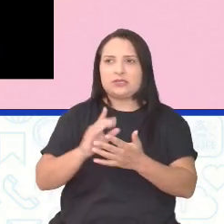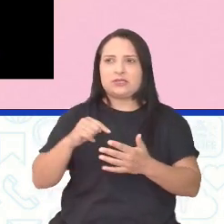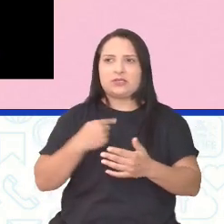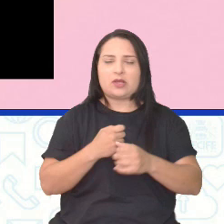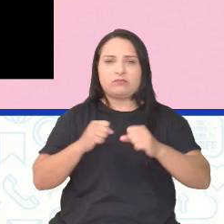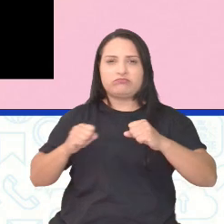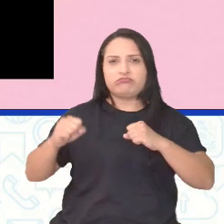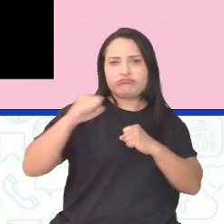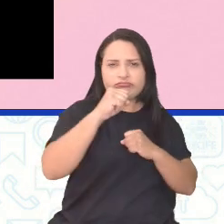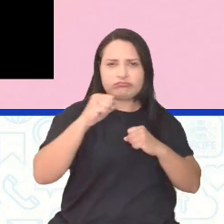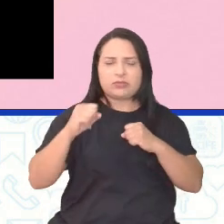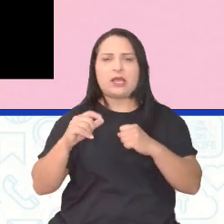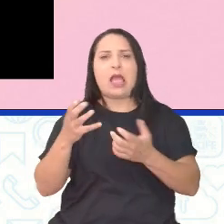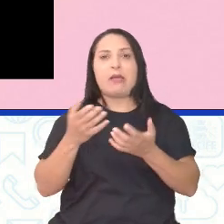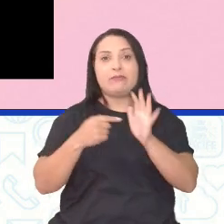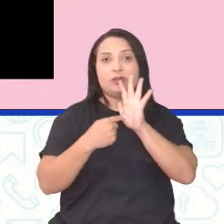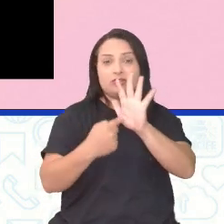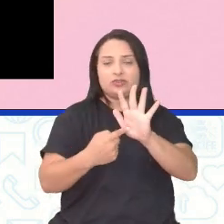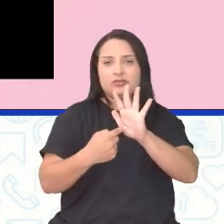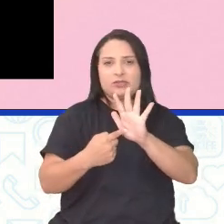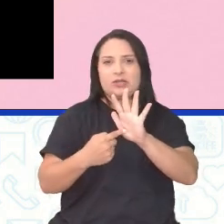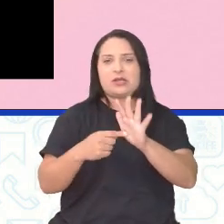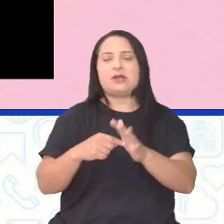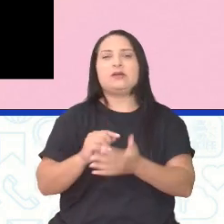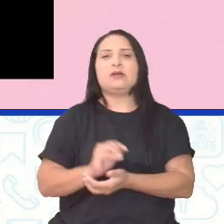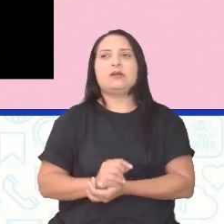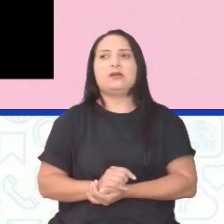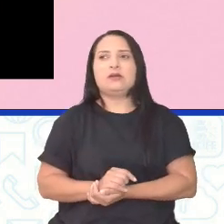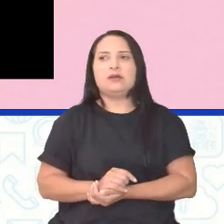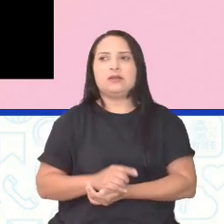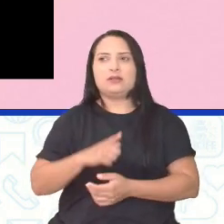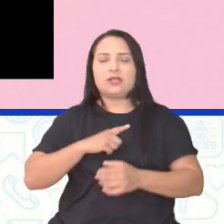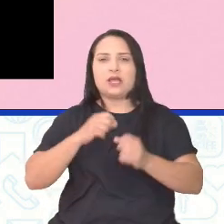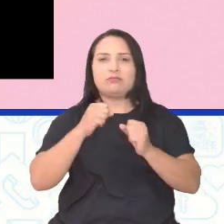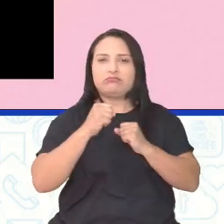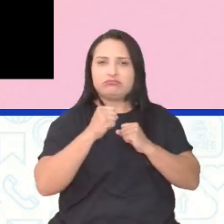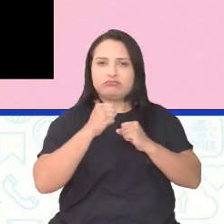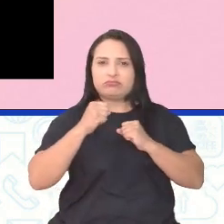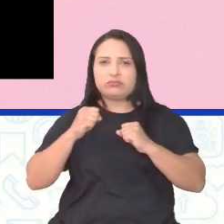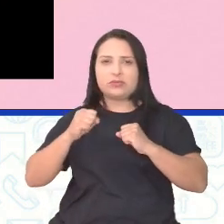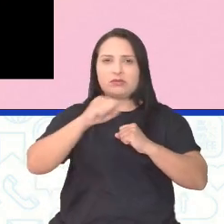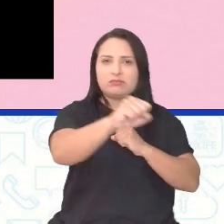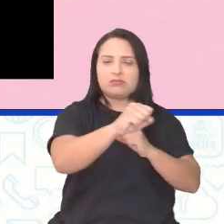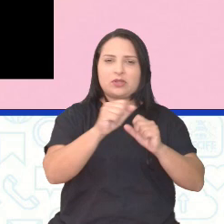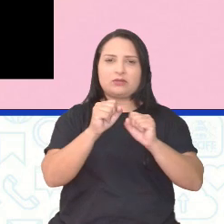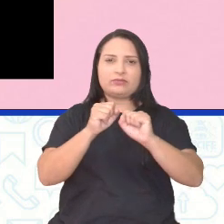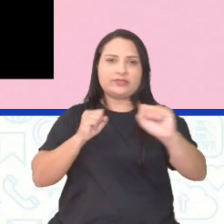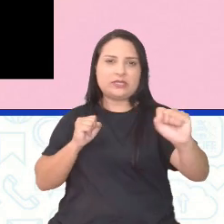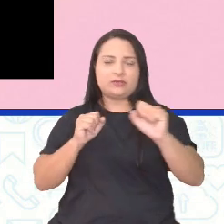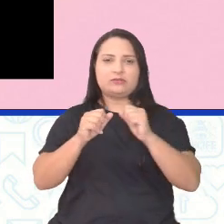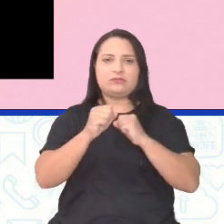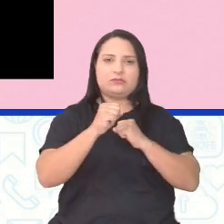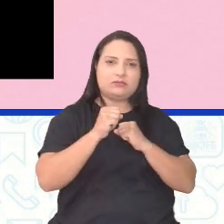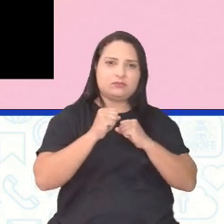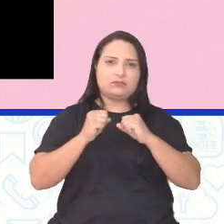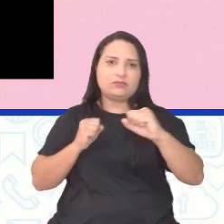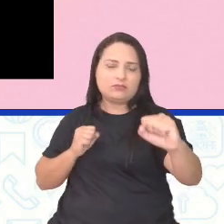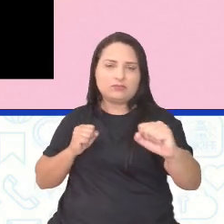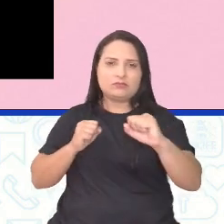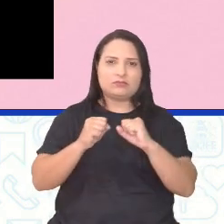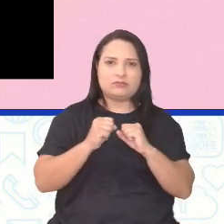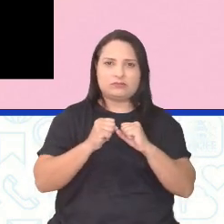quer representar, quer mostrar para alguém. Então, a gente está mostrando aí ele contraído. Na hora que a gente solta o braço, a gente está mostrando ele